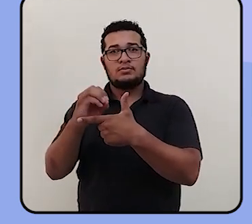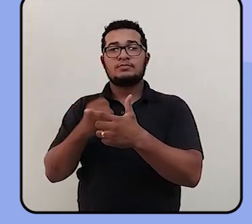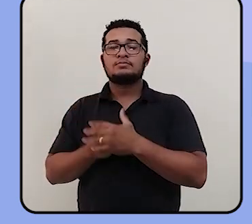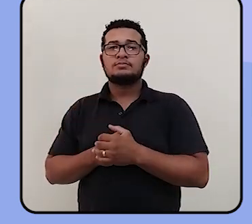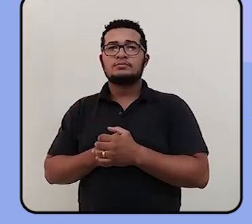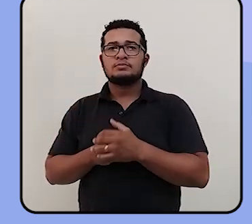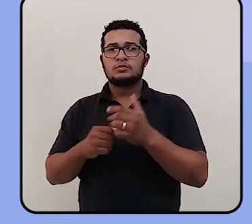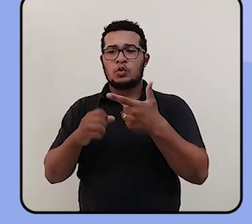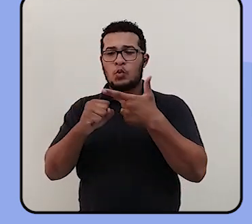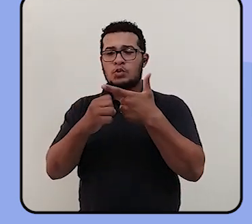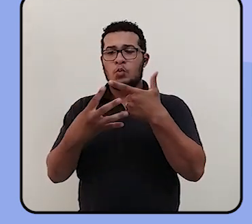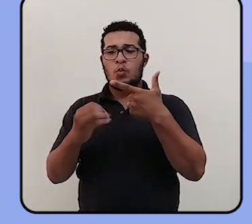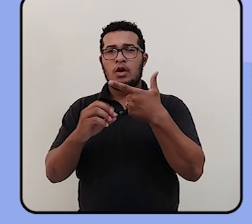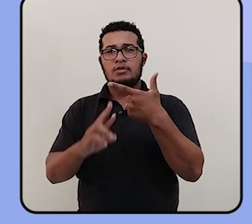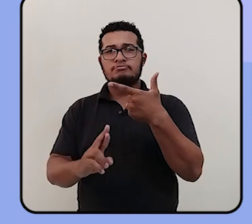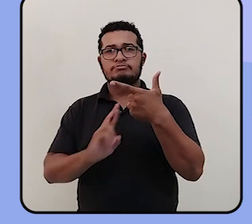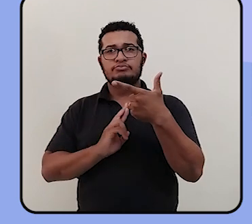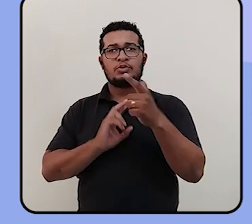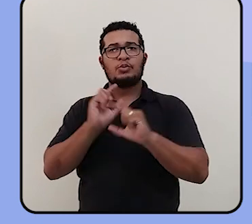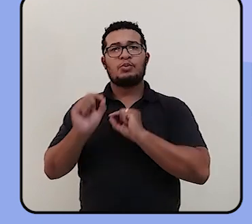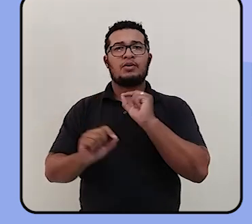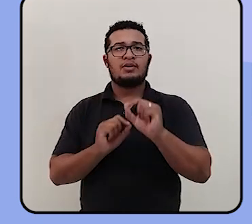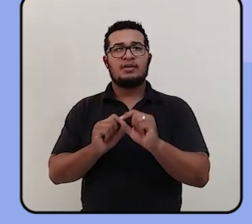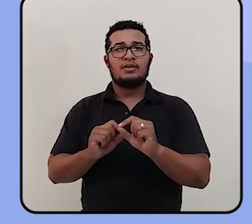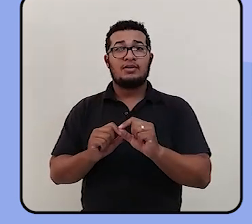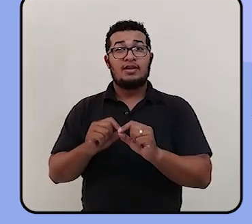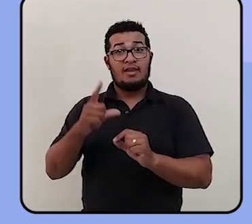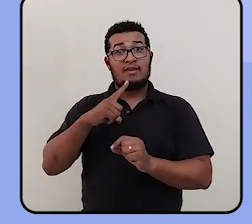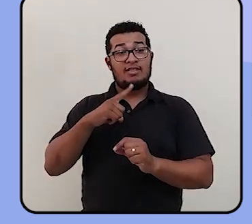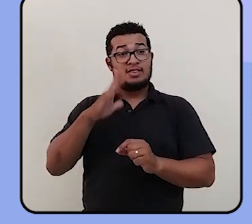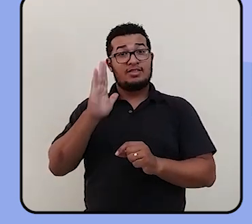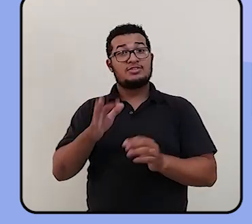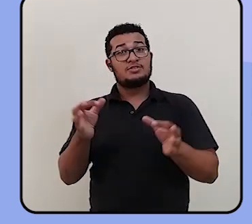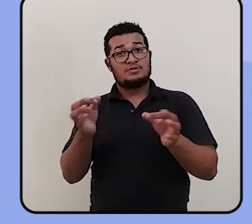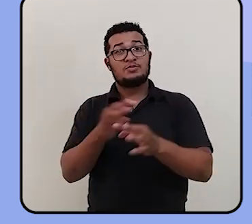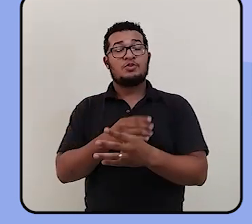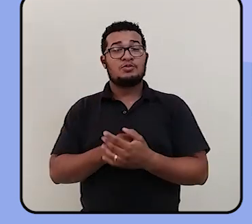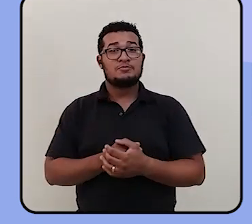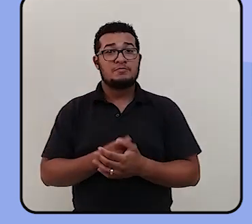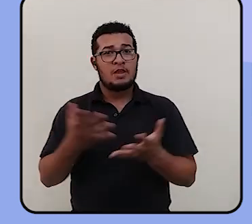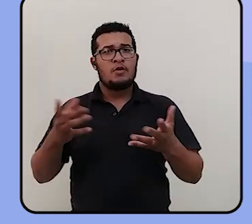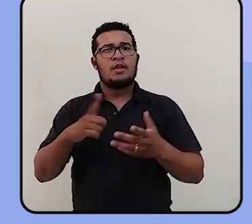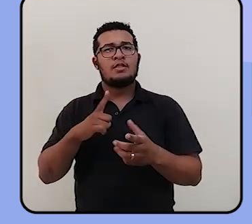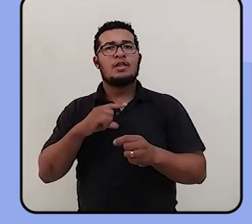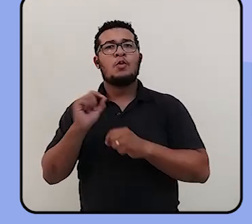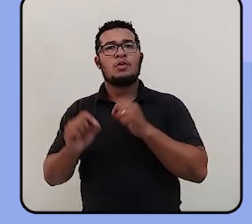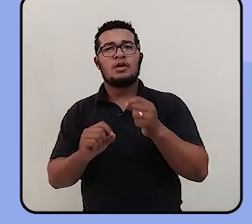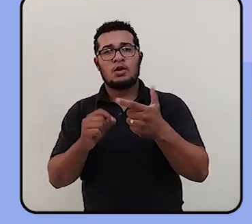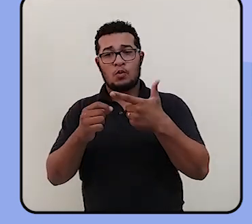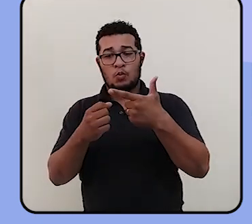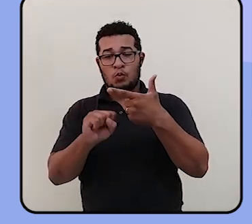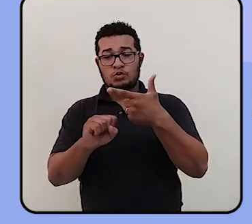o que significa esse 840, hein? É aquilo que você estava querendo. Nós temos, então,